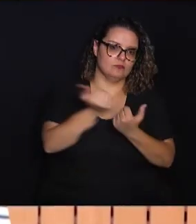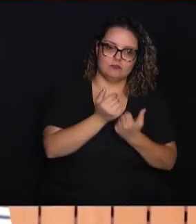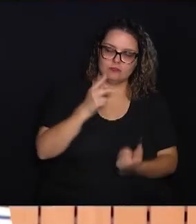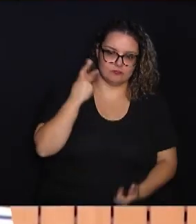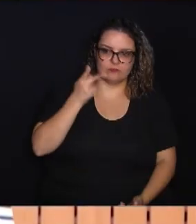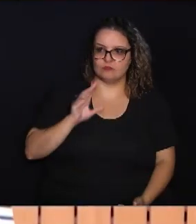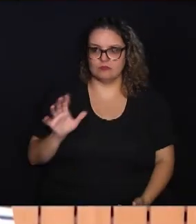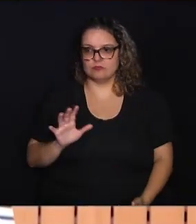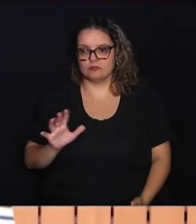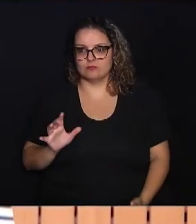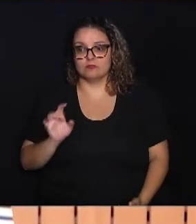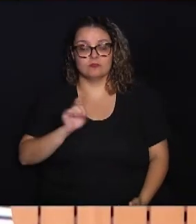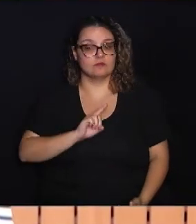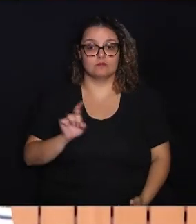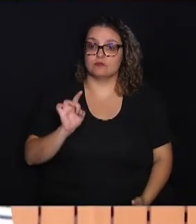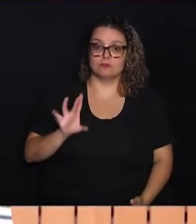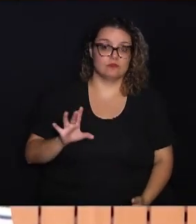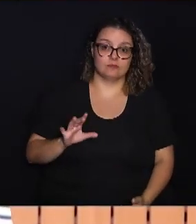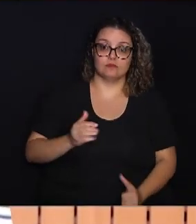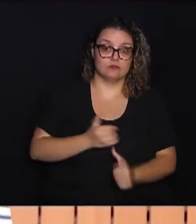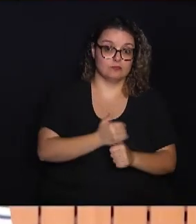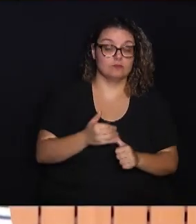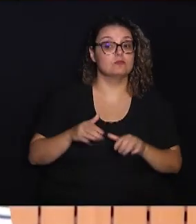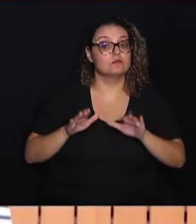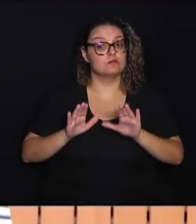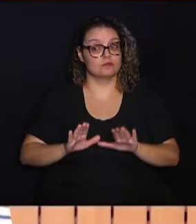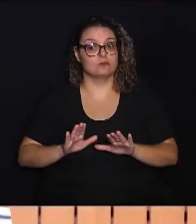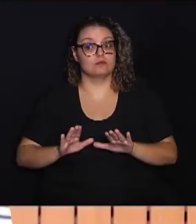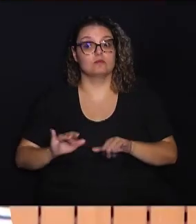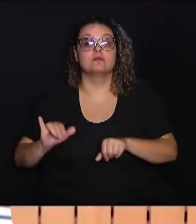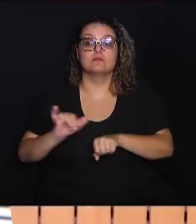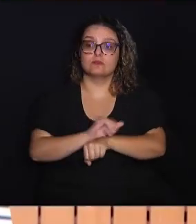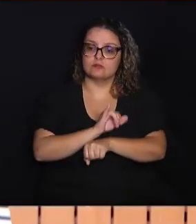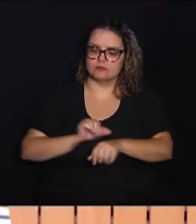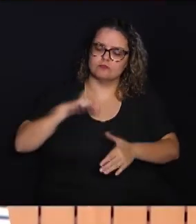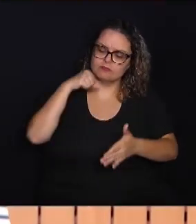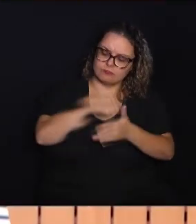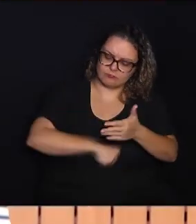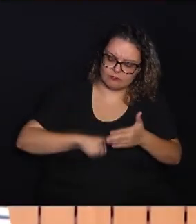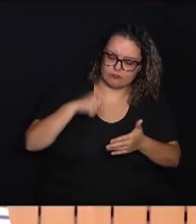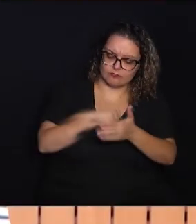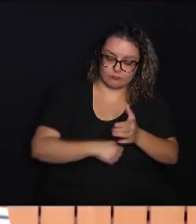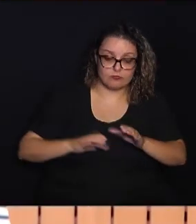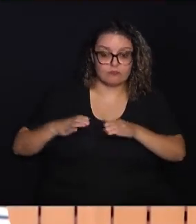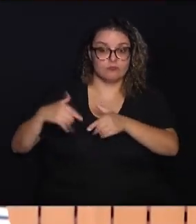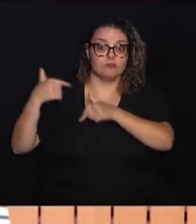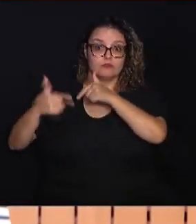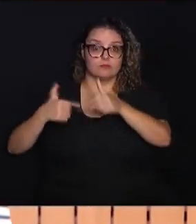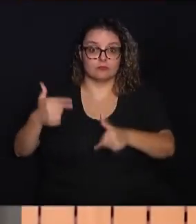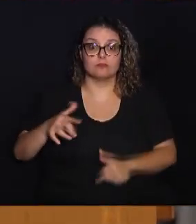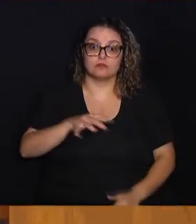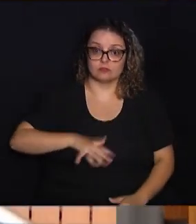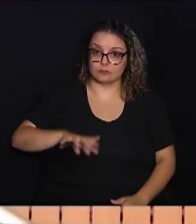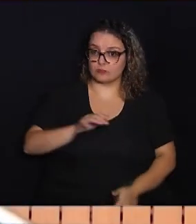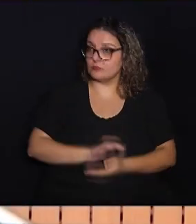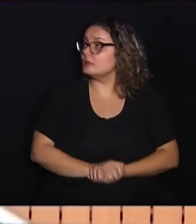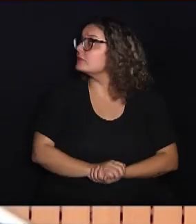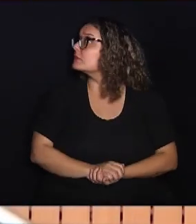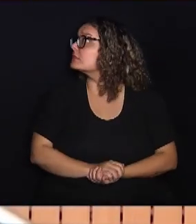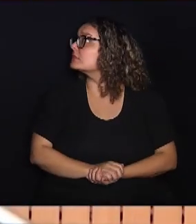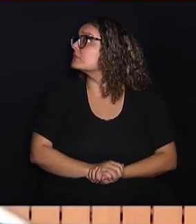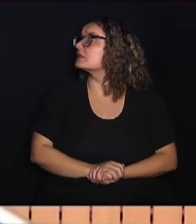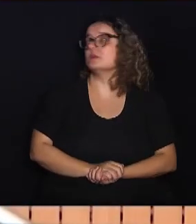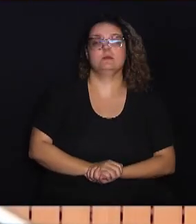que não é apenas um mandato mas o instrumento de luta da classe trabalhadora nesse espaço uma